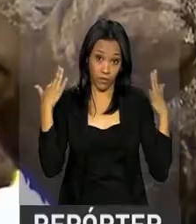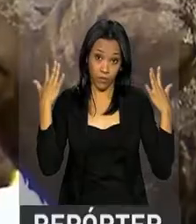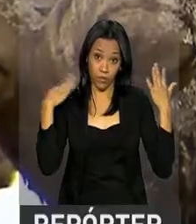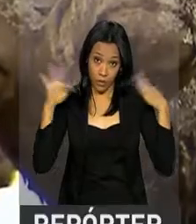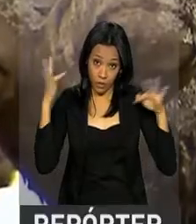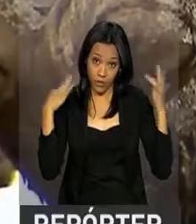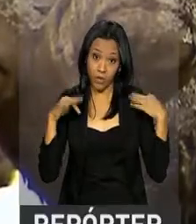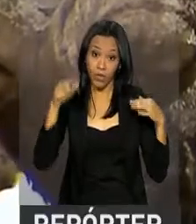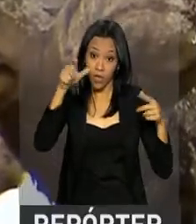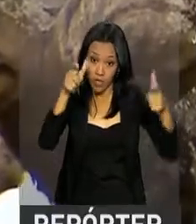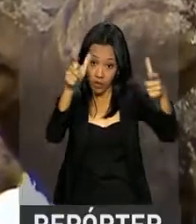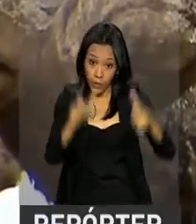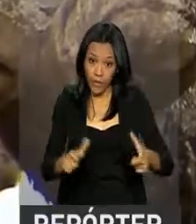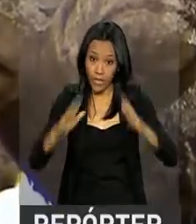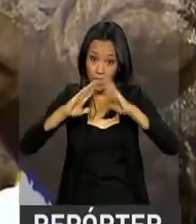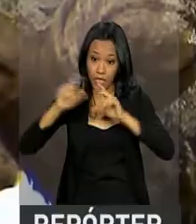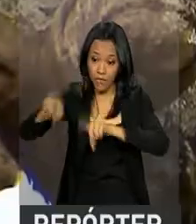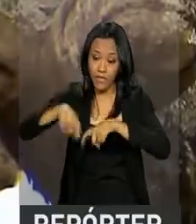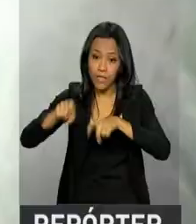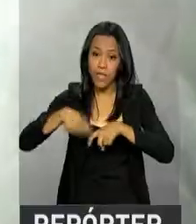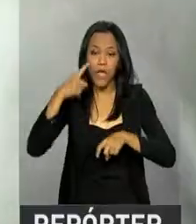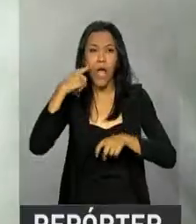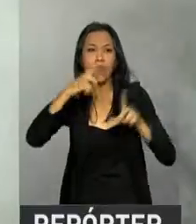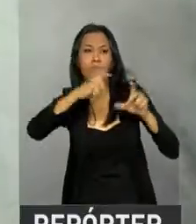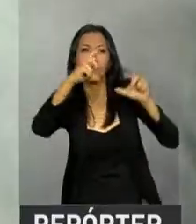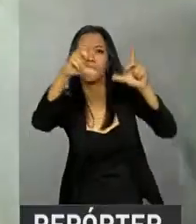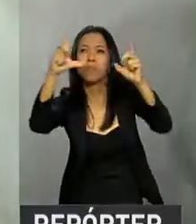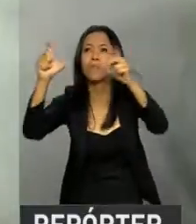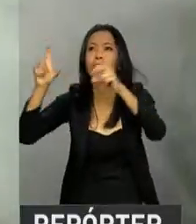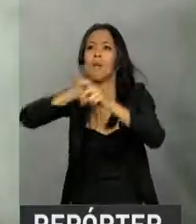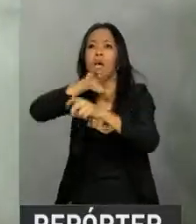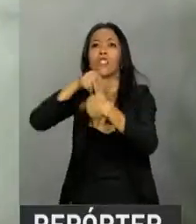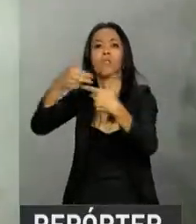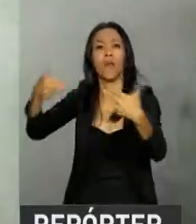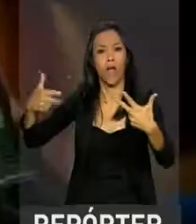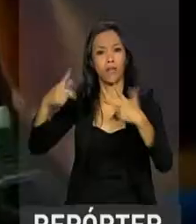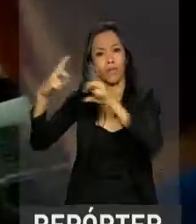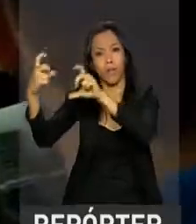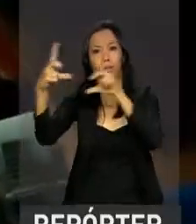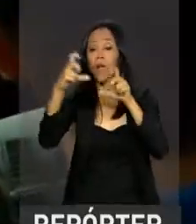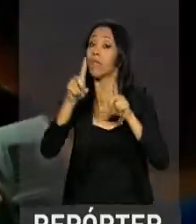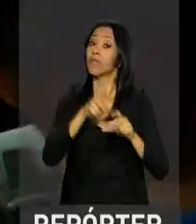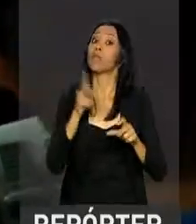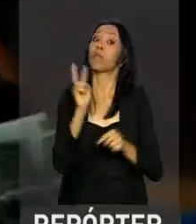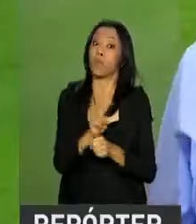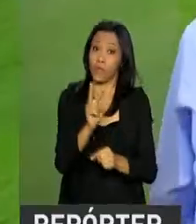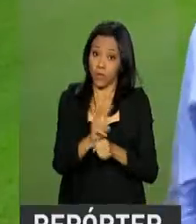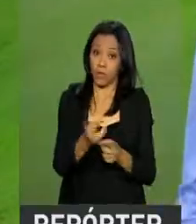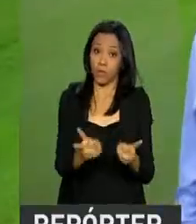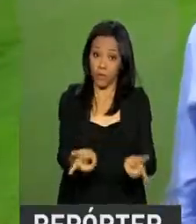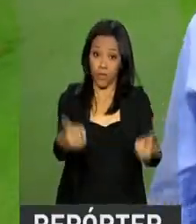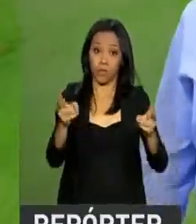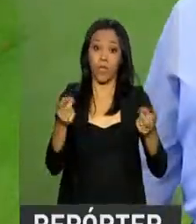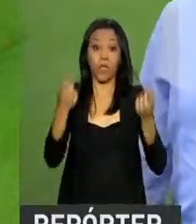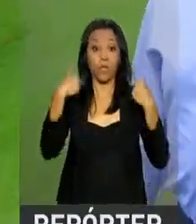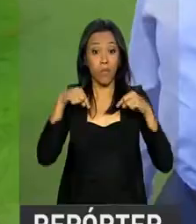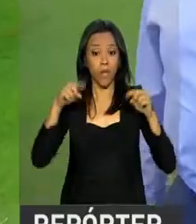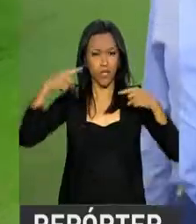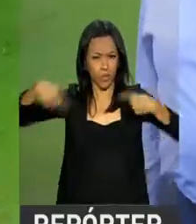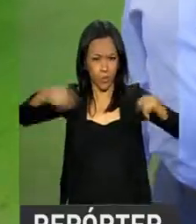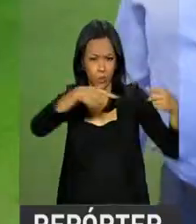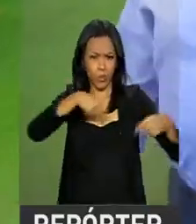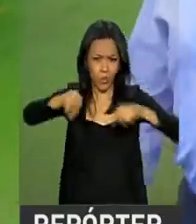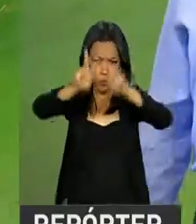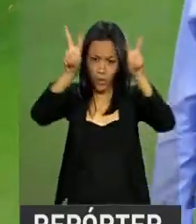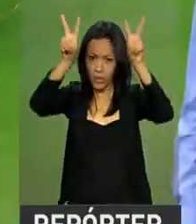explora a observação de animais silvestres com sustentabilidade sem agredir o meio ambiente e para discutir o desenvolvimento